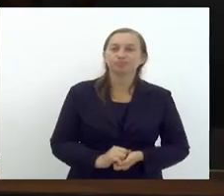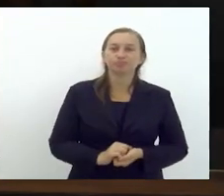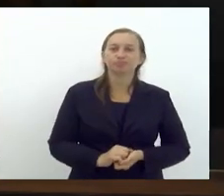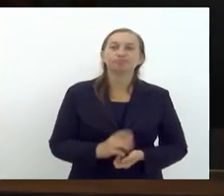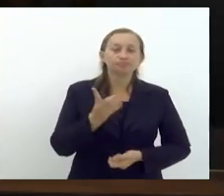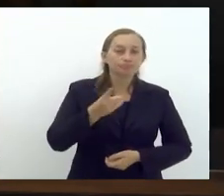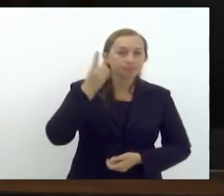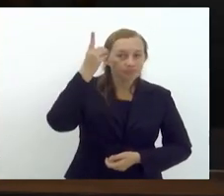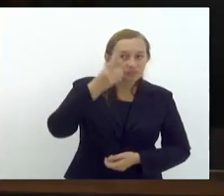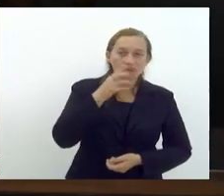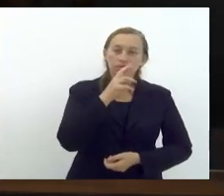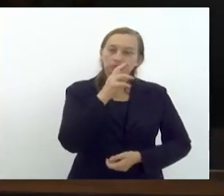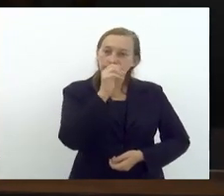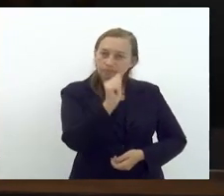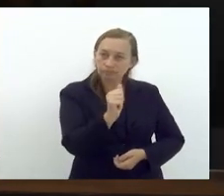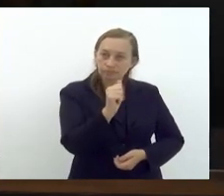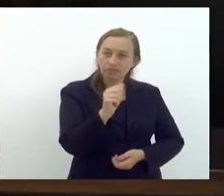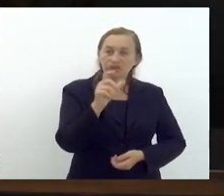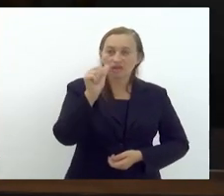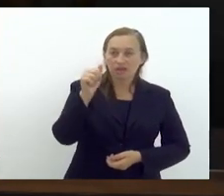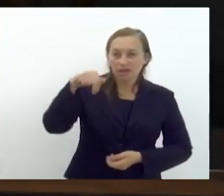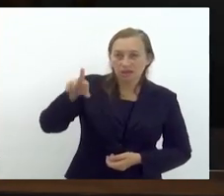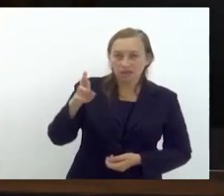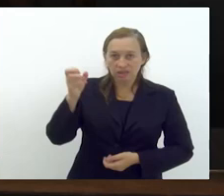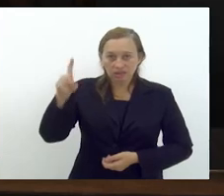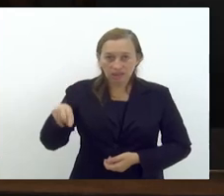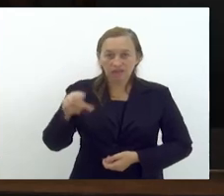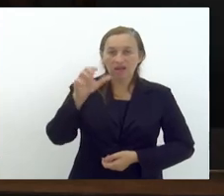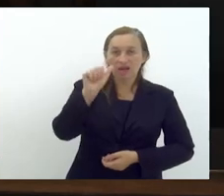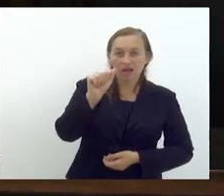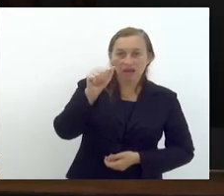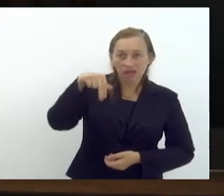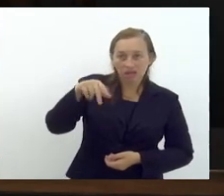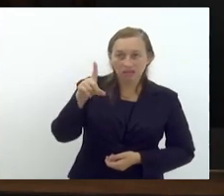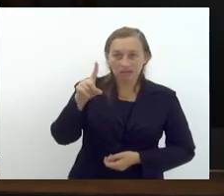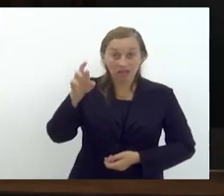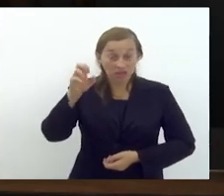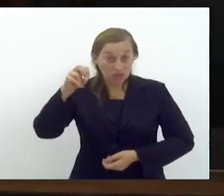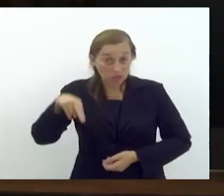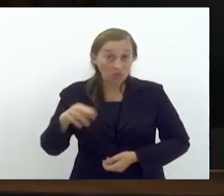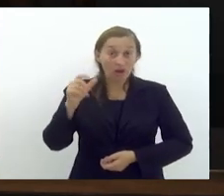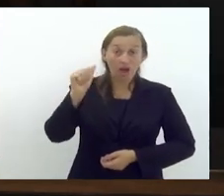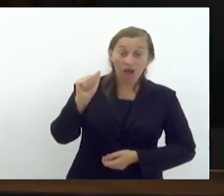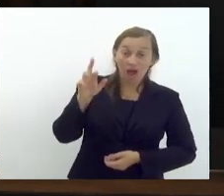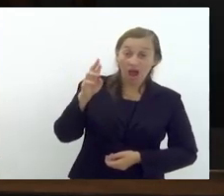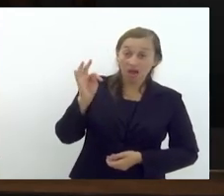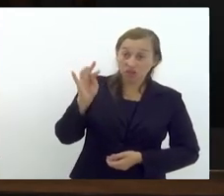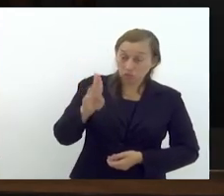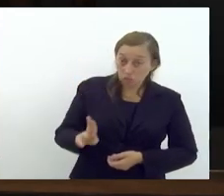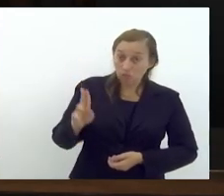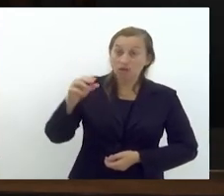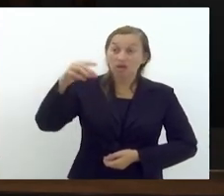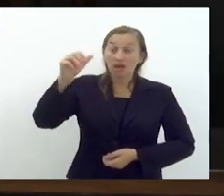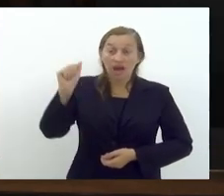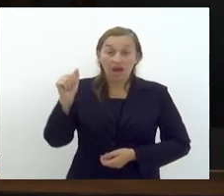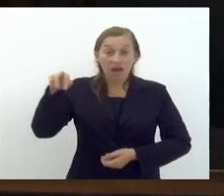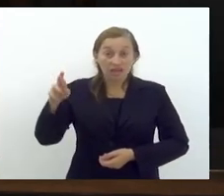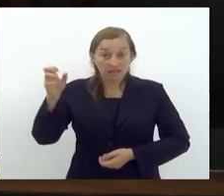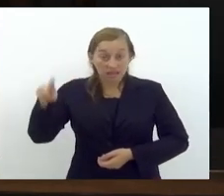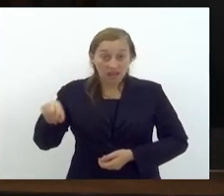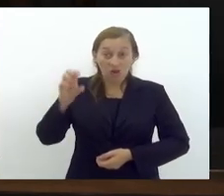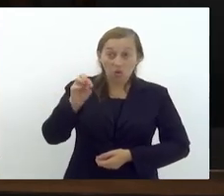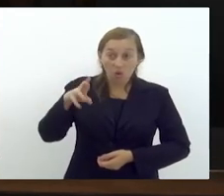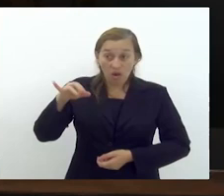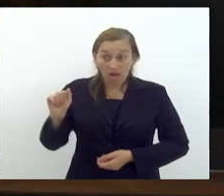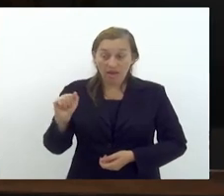deputados Rodrigo Amorim André Correia Anderson Moraes Arthur Monteiro e Andréia Correia vendendo